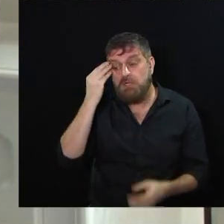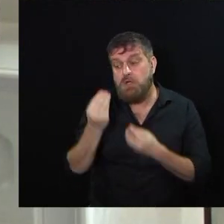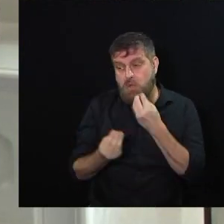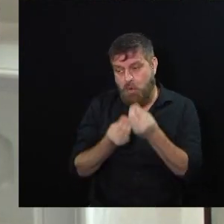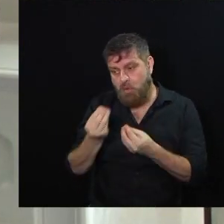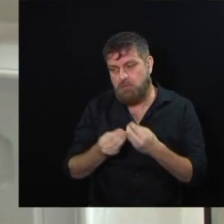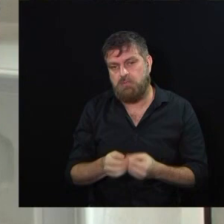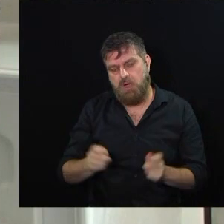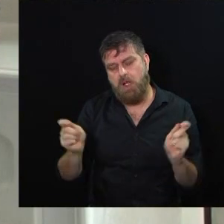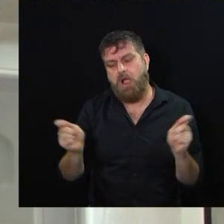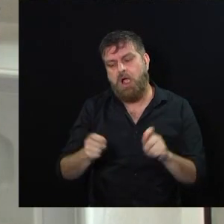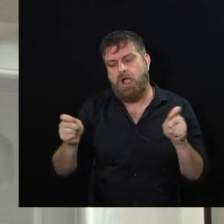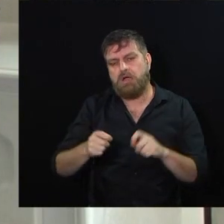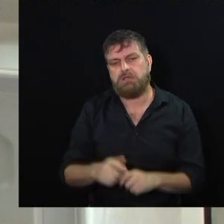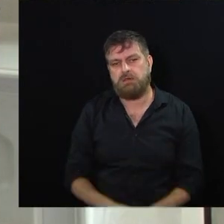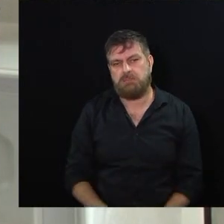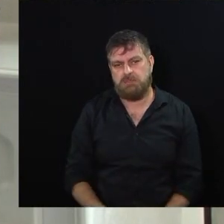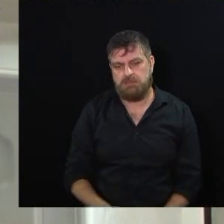outro olhar sobre a vida.